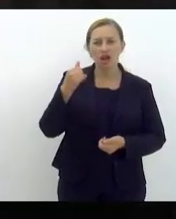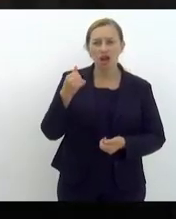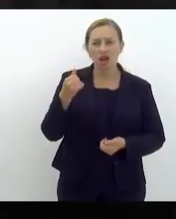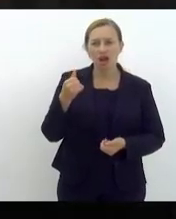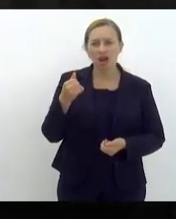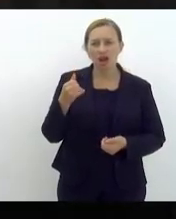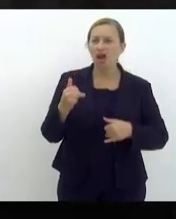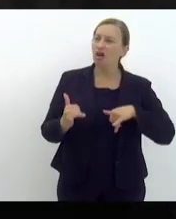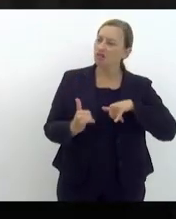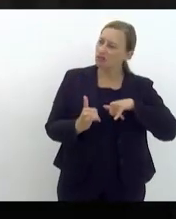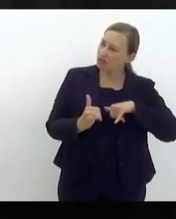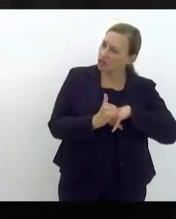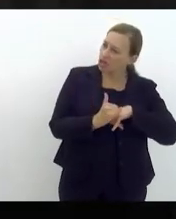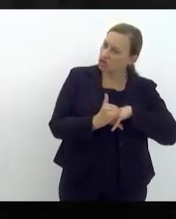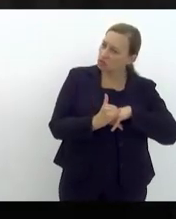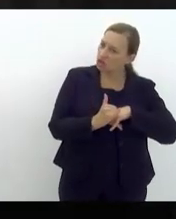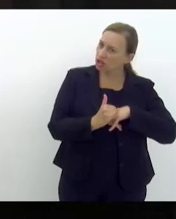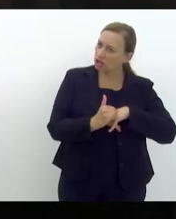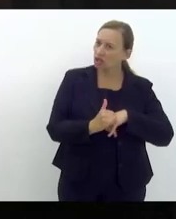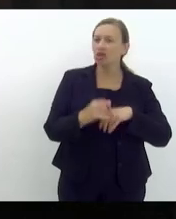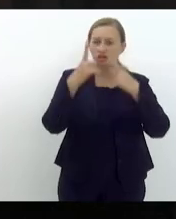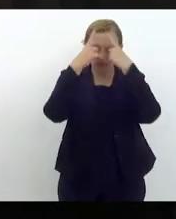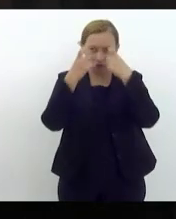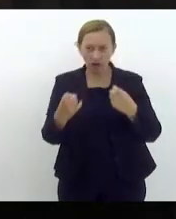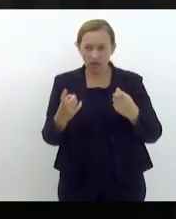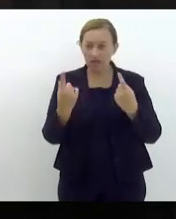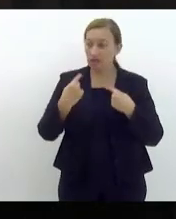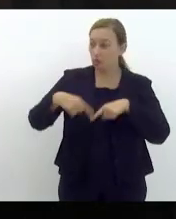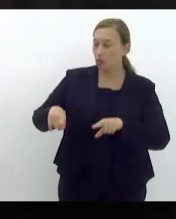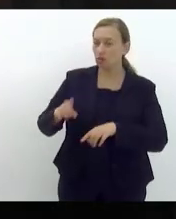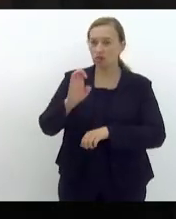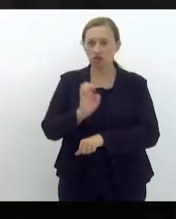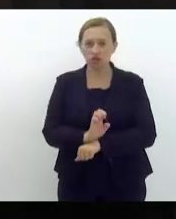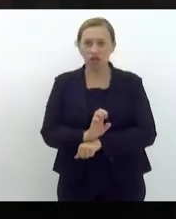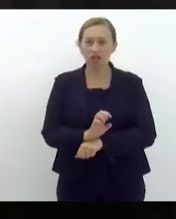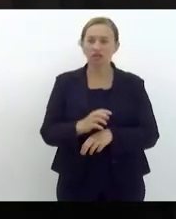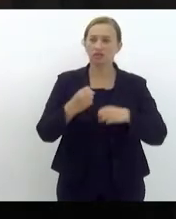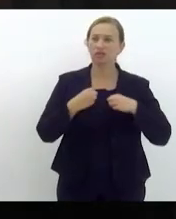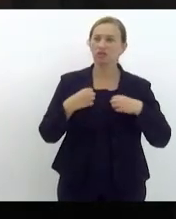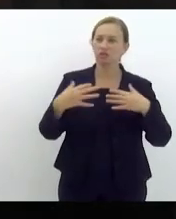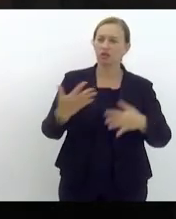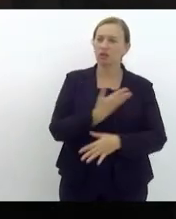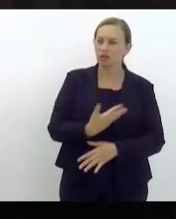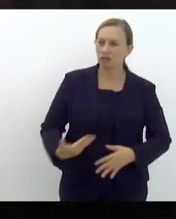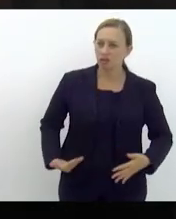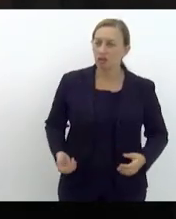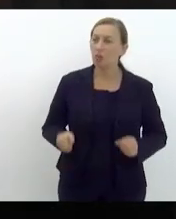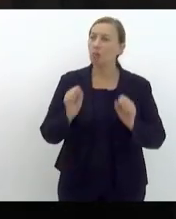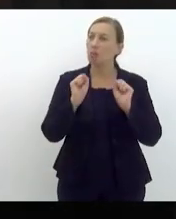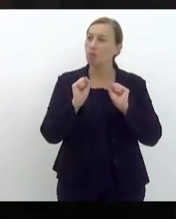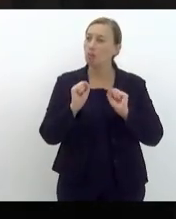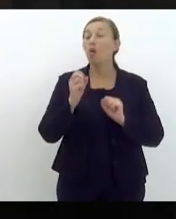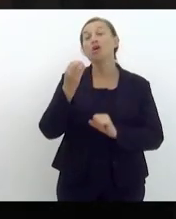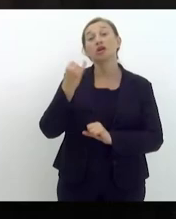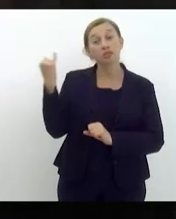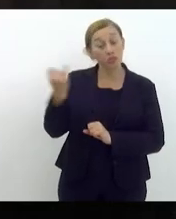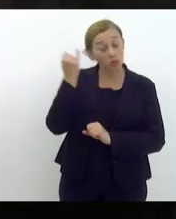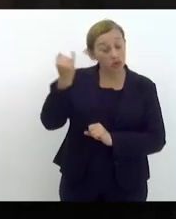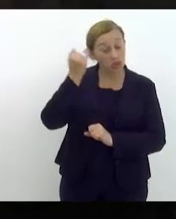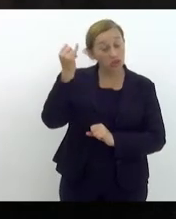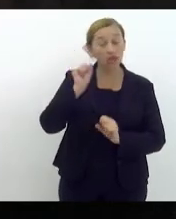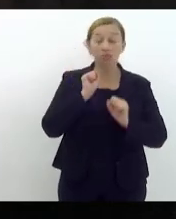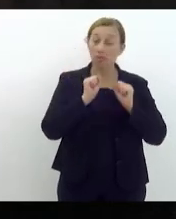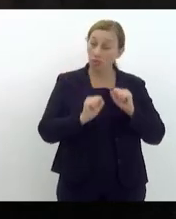contra o estado e fizemos uma audiência onde podemos foi importantíssima para